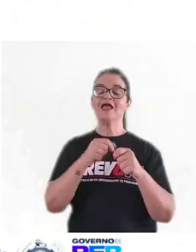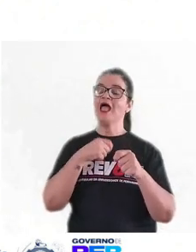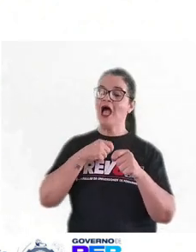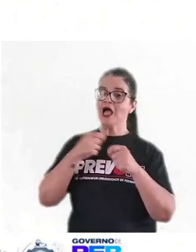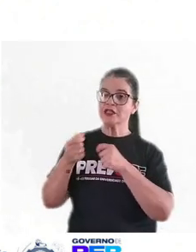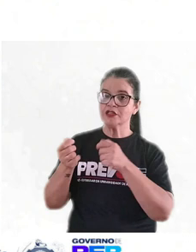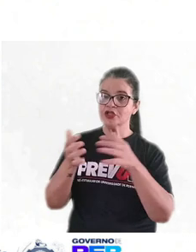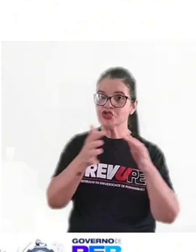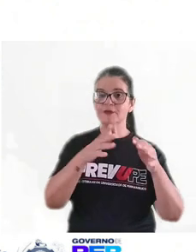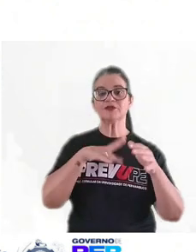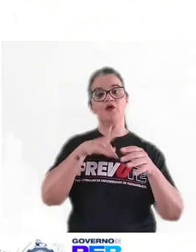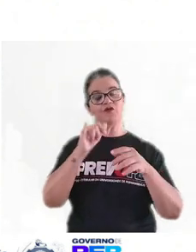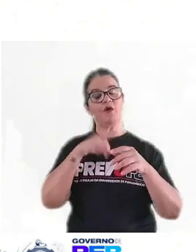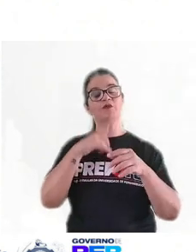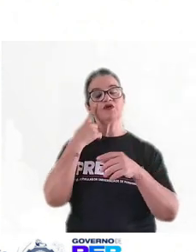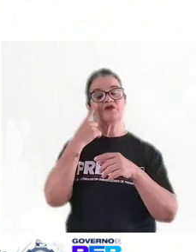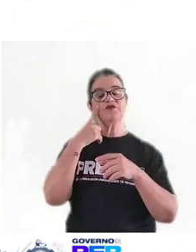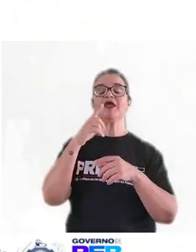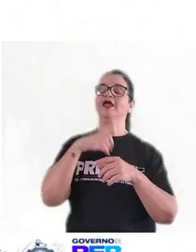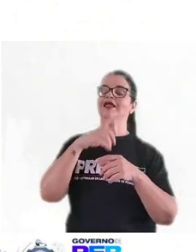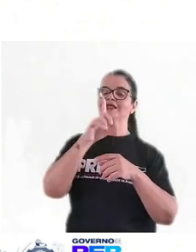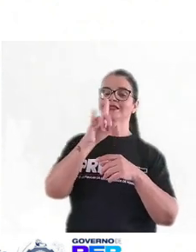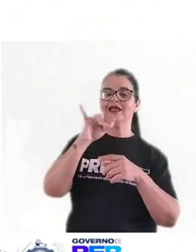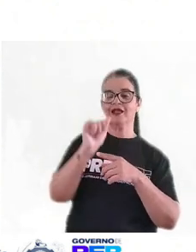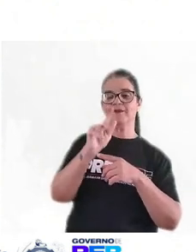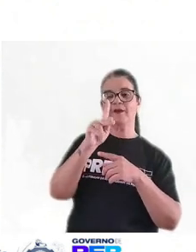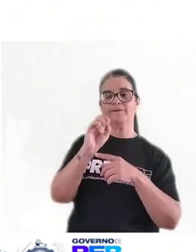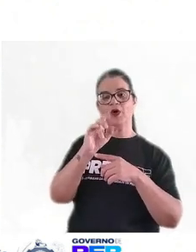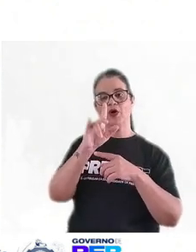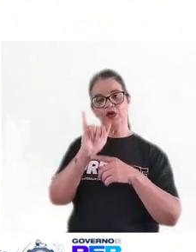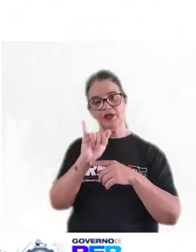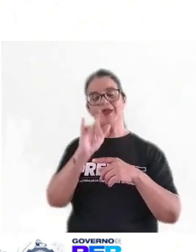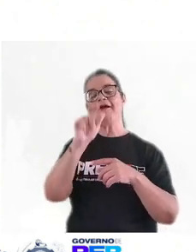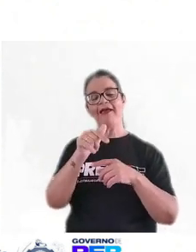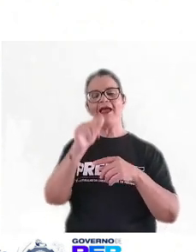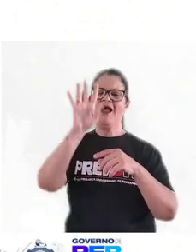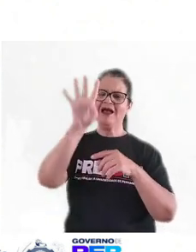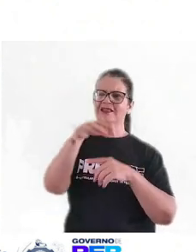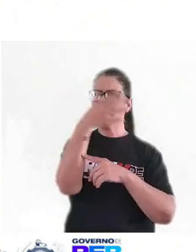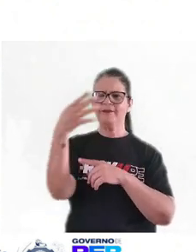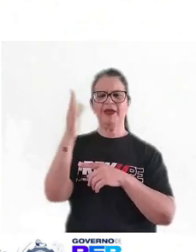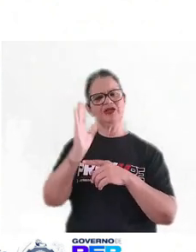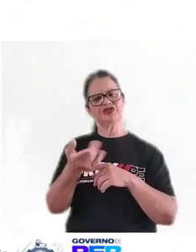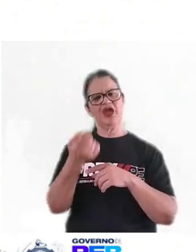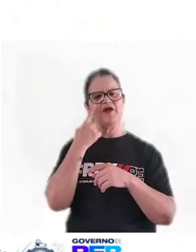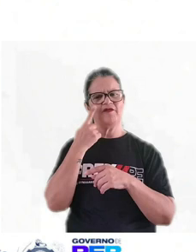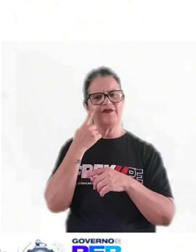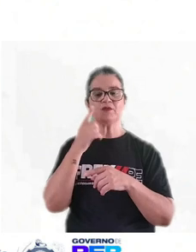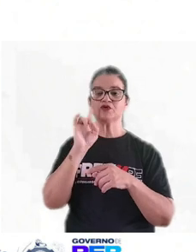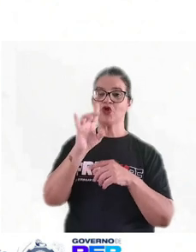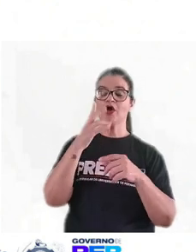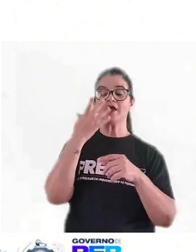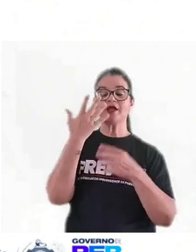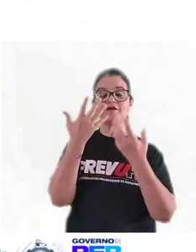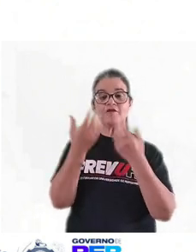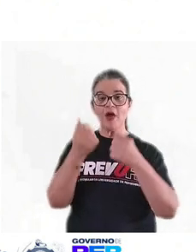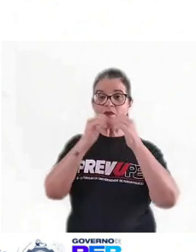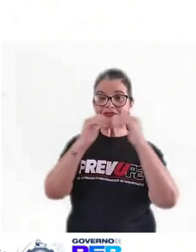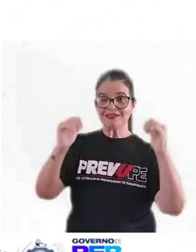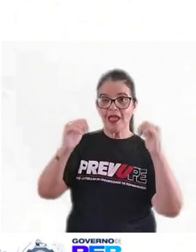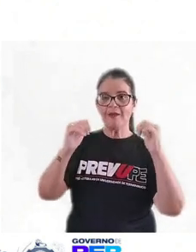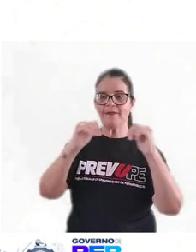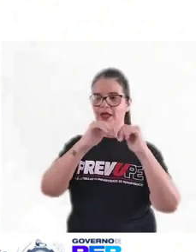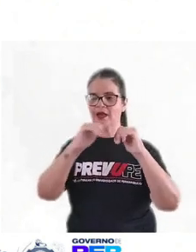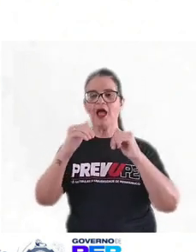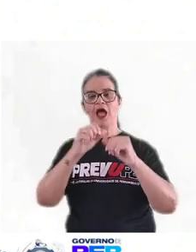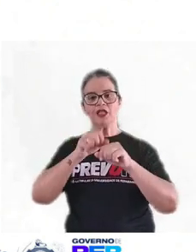Para fazer a distribuição, nós vamos consultar o diagrama de polio, que basicamente é aquela tabela que nós já vimos, só que vamos